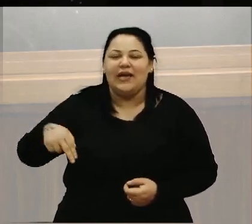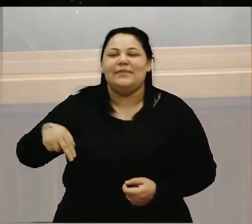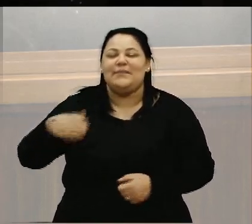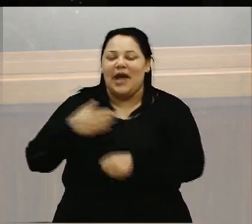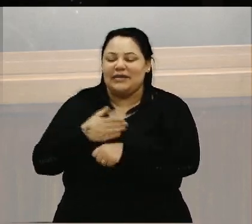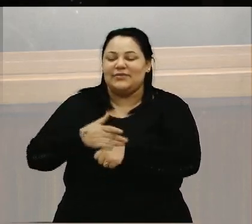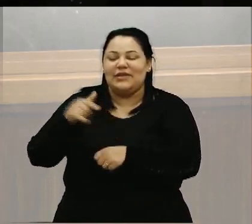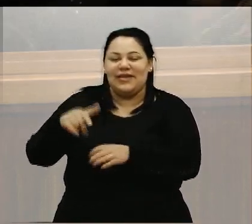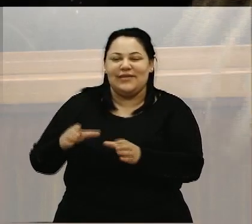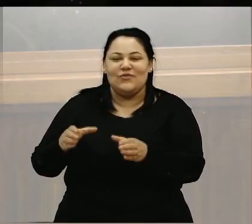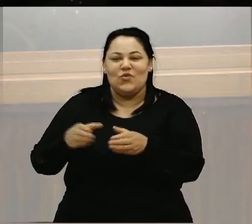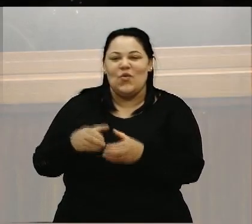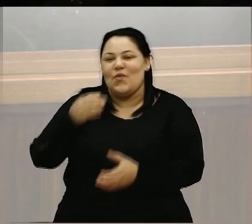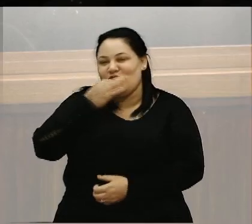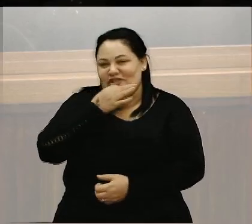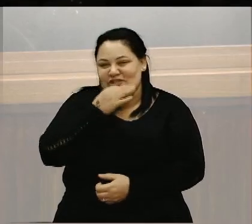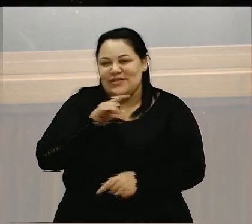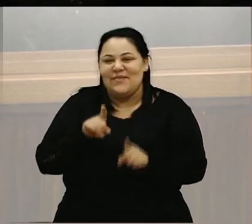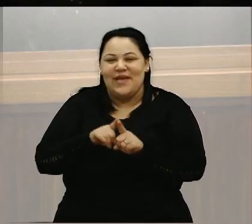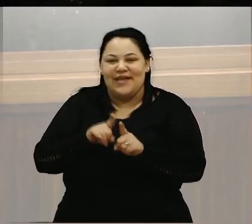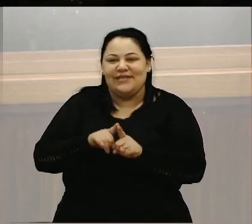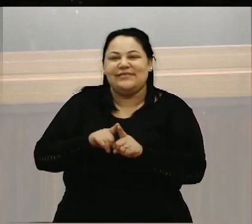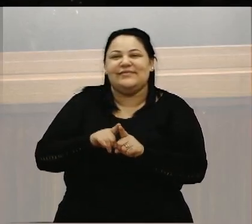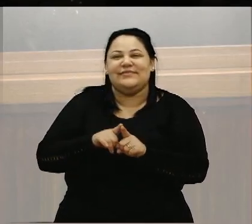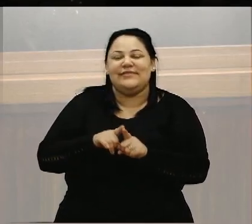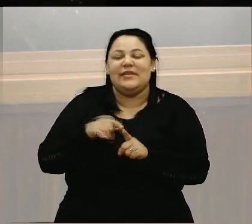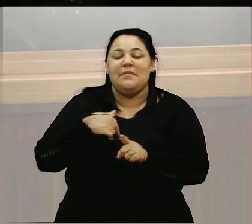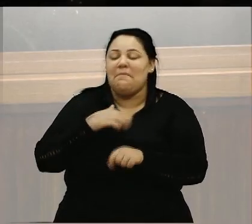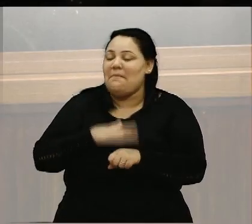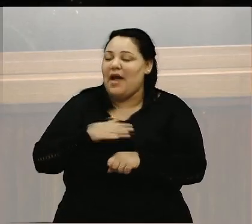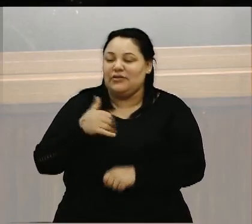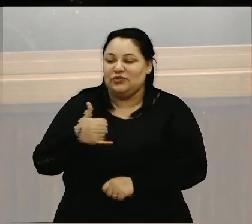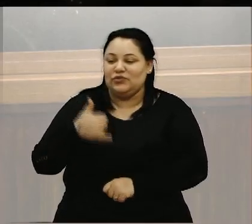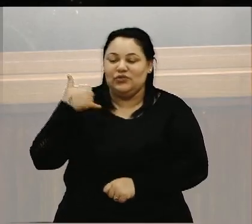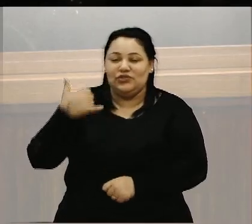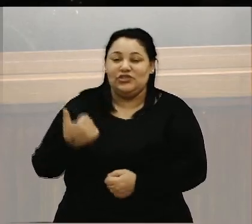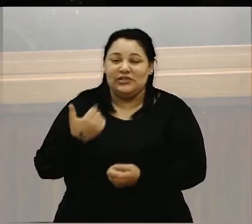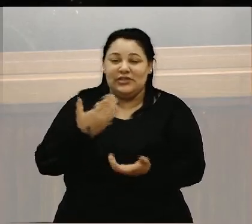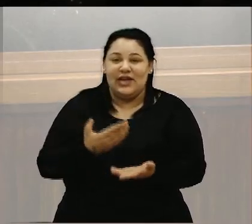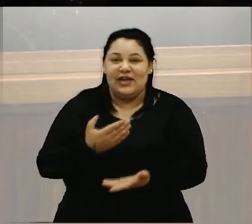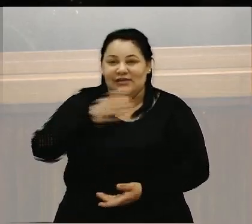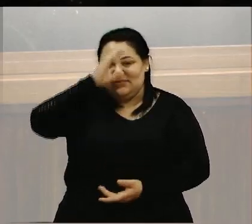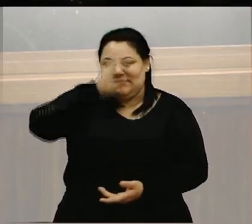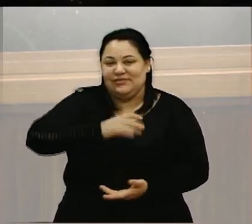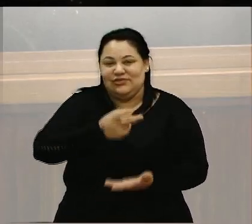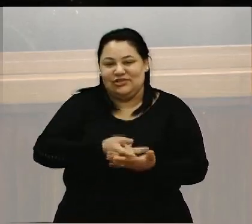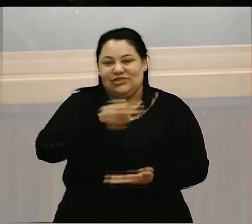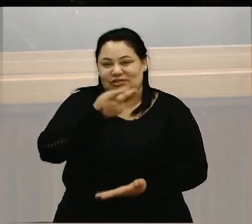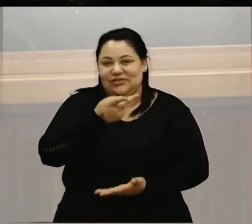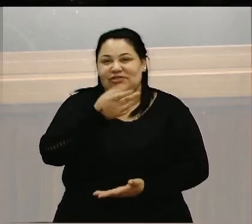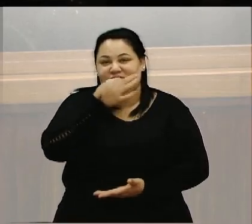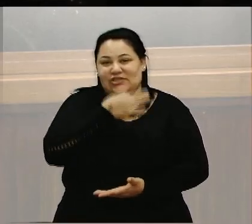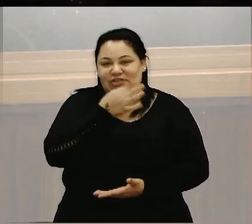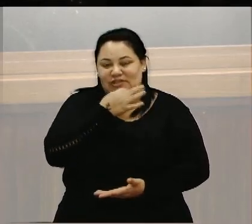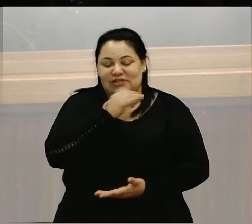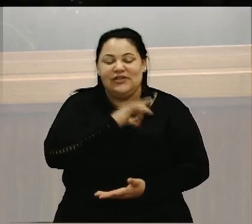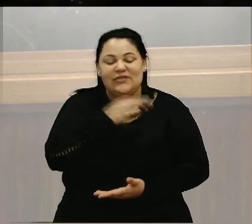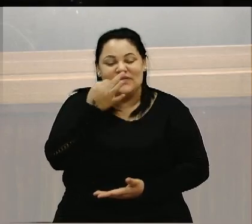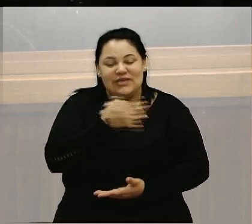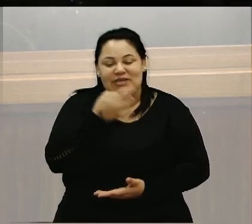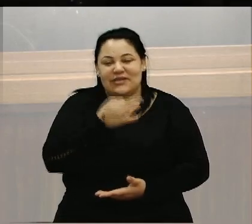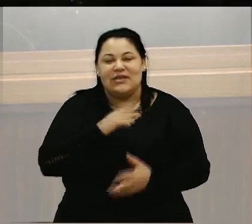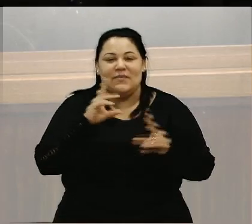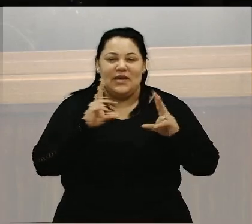nossa cidade e mais orgulho ainda de poder torná-lo cidadão caxiense, porque com toda certeza ele merece, pela